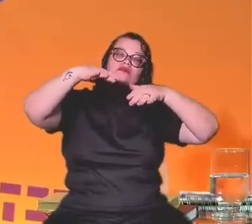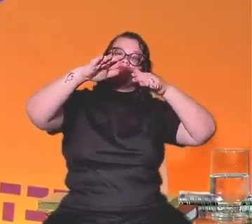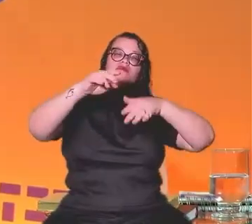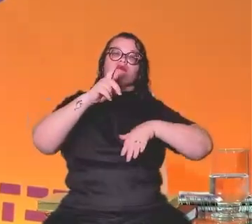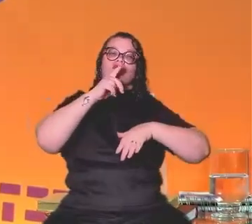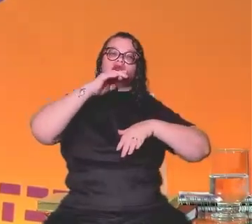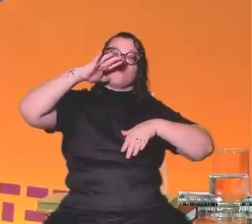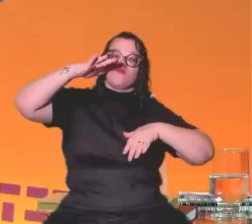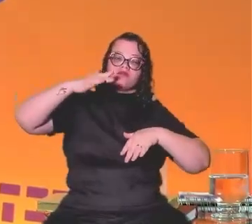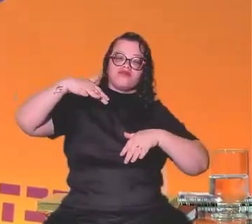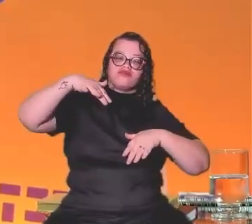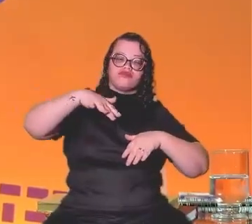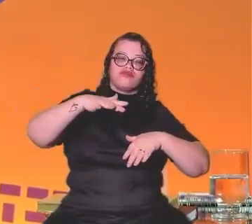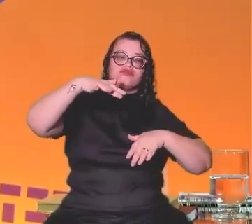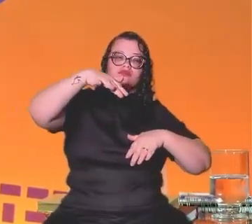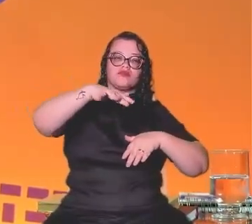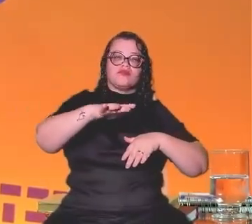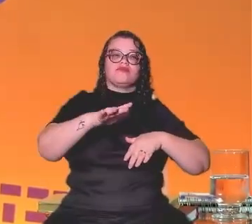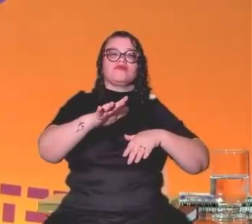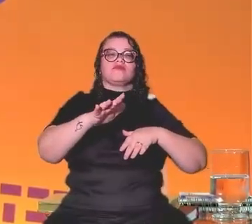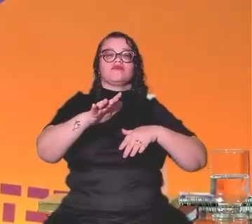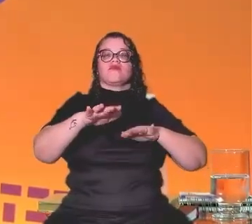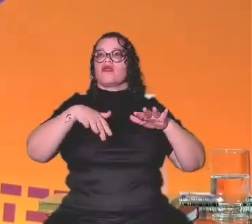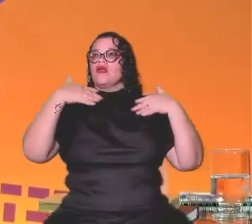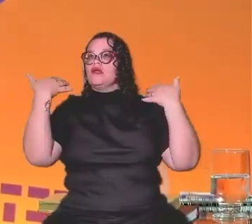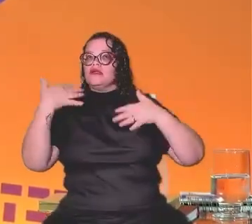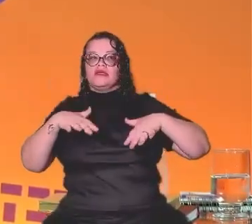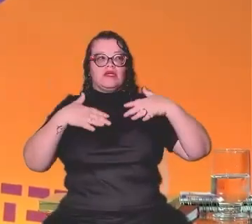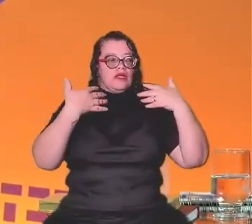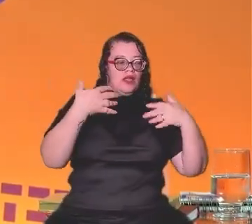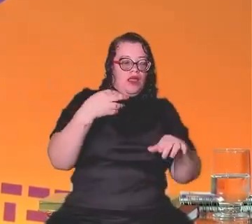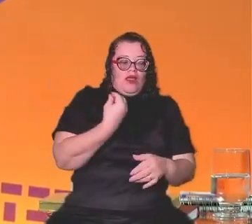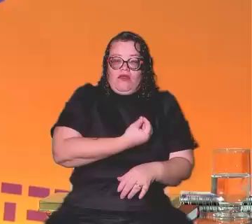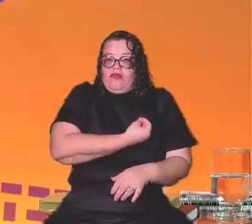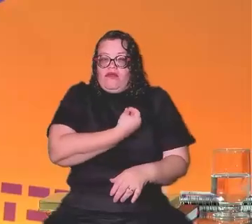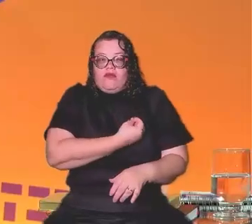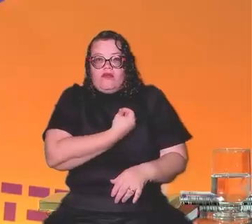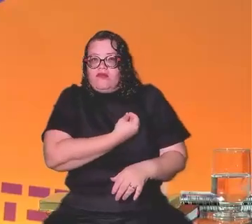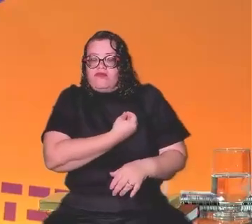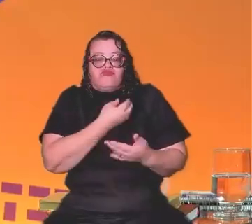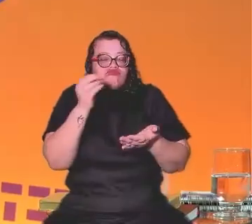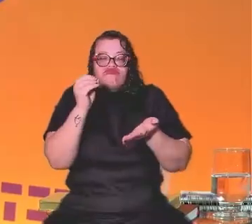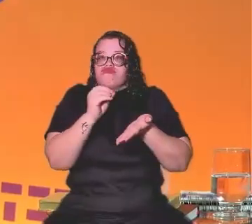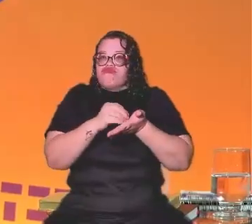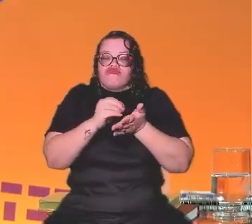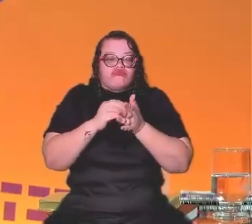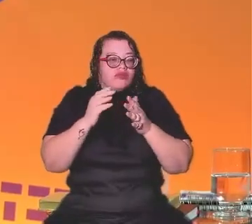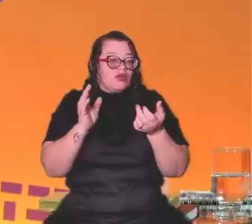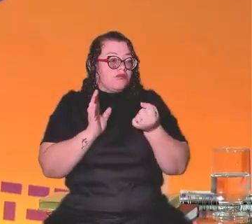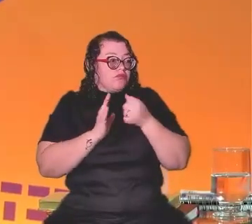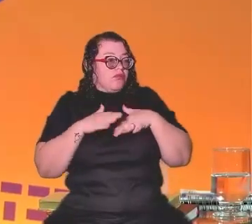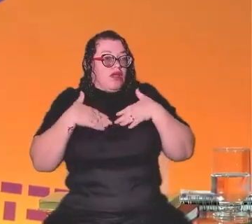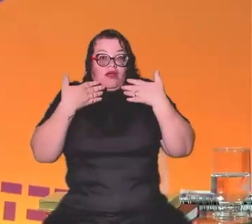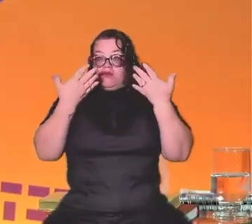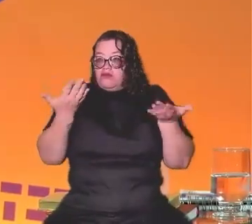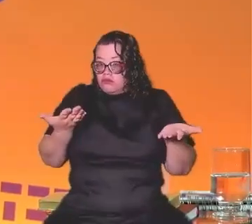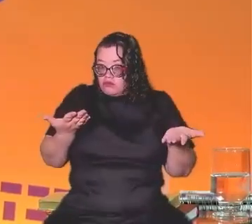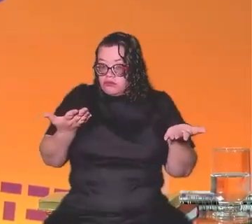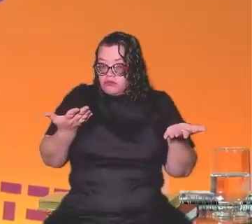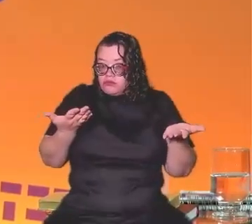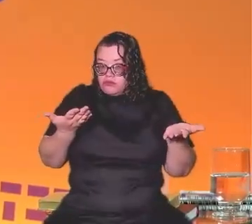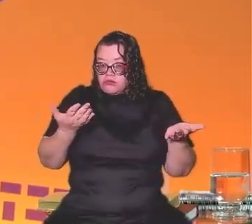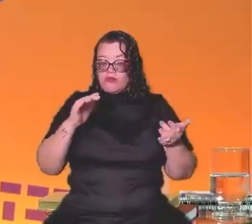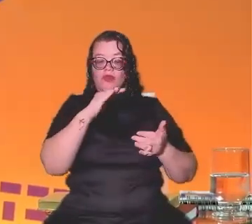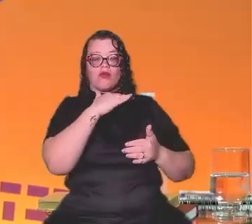aquático deslizante, estes desesperam da vida, ou a vida lhes faltou uma surpresa. Os mortos